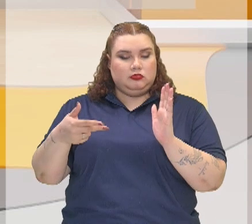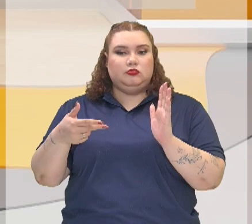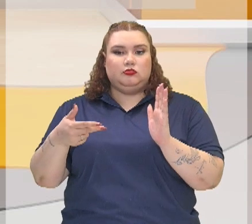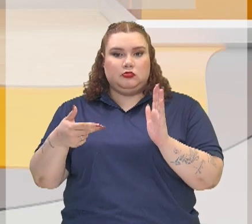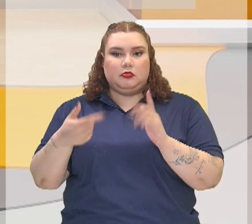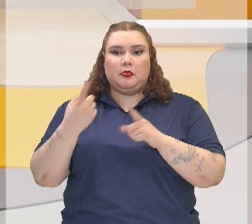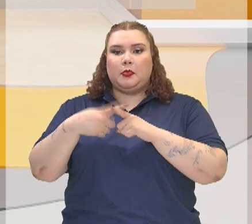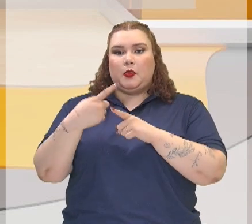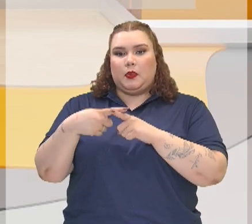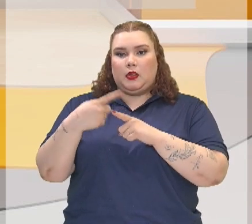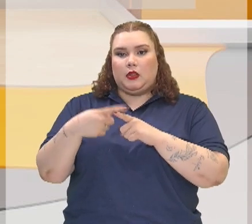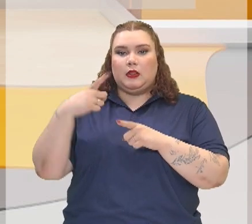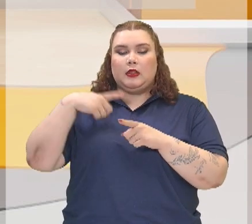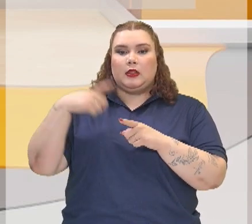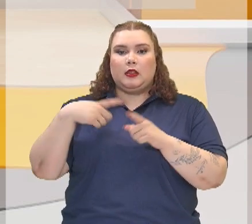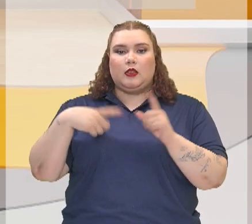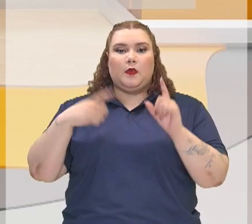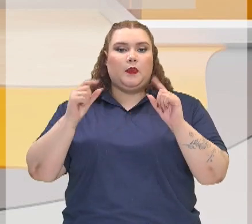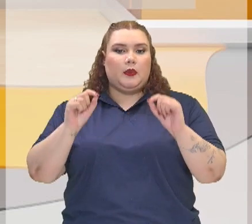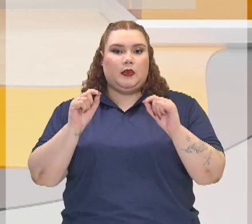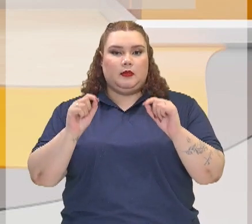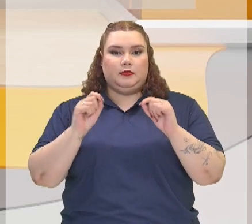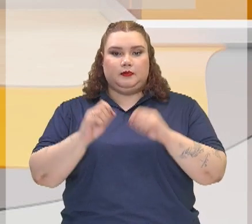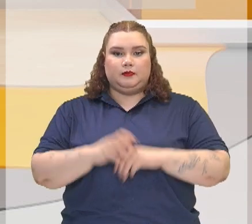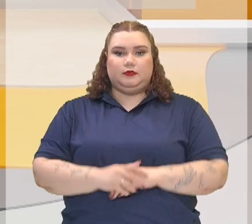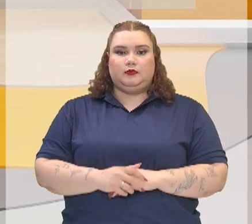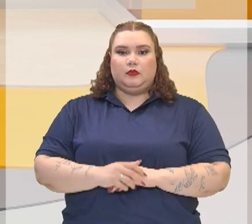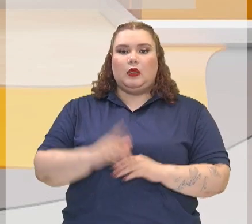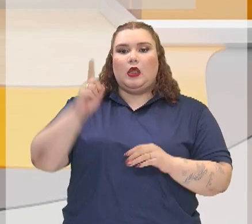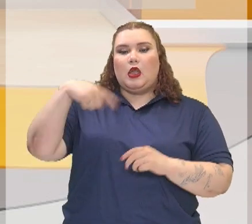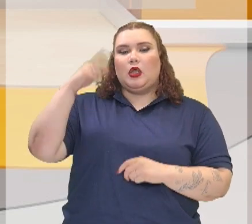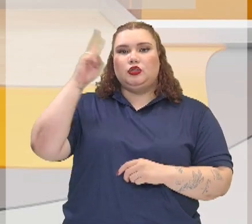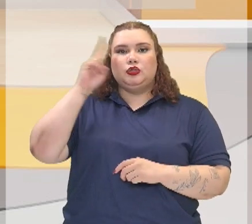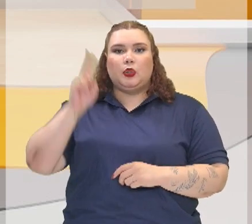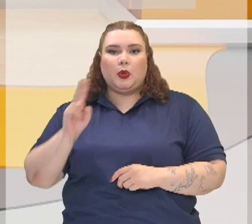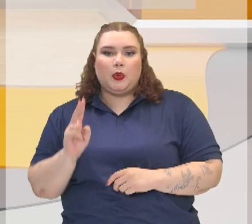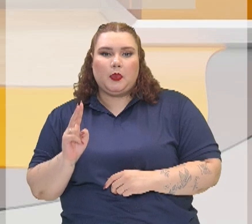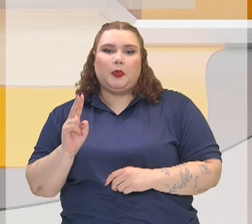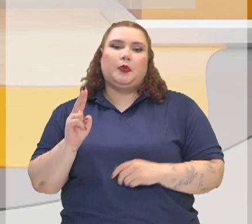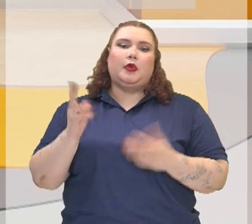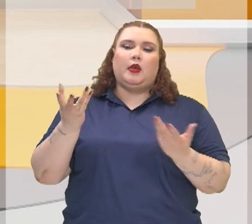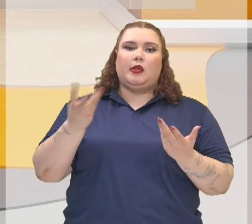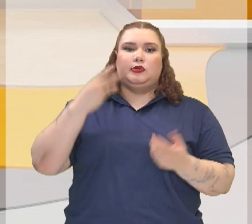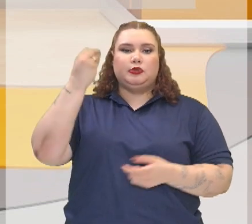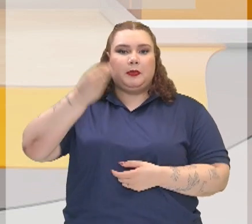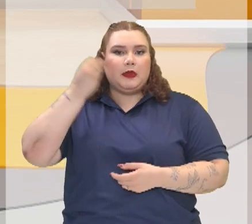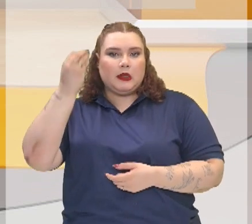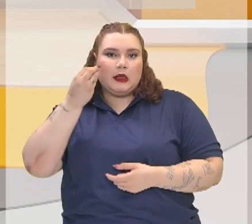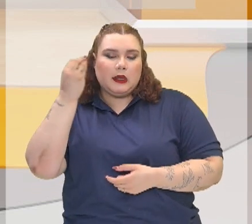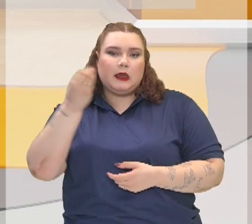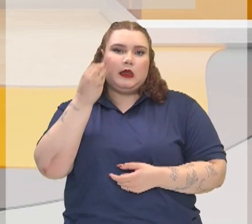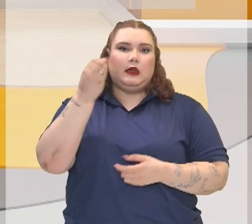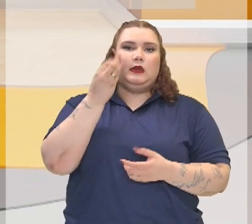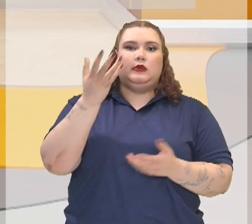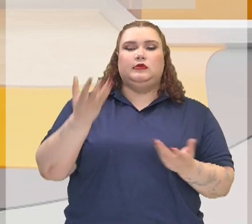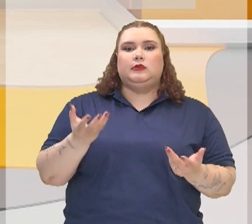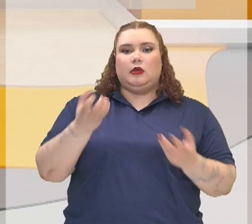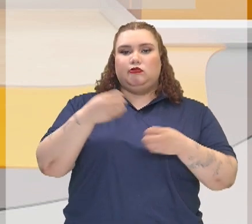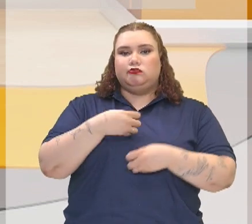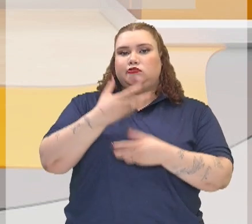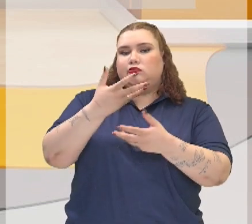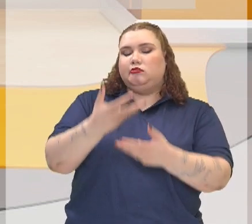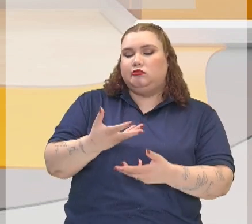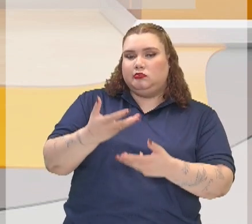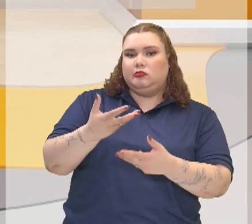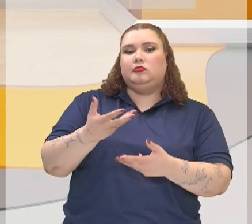estão dentro daquilo que inclui os relatos, né? Determinados acontecimentos,